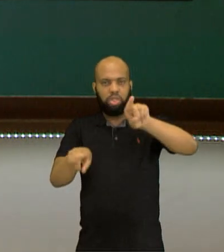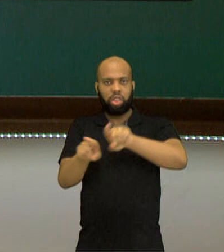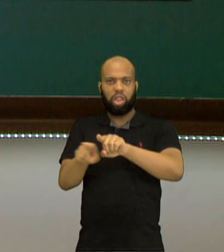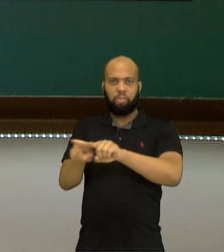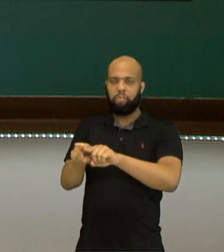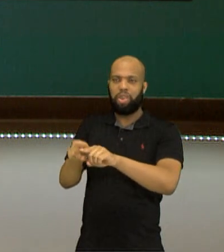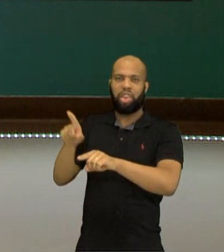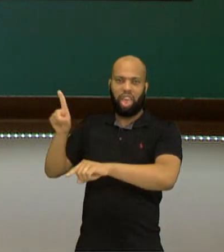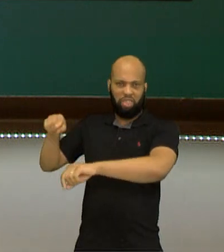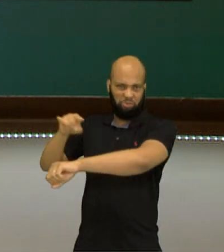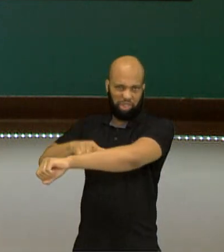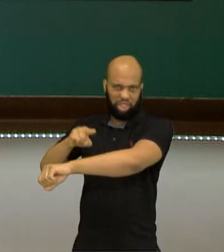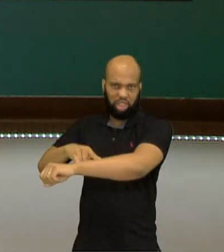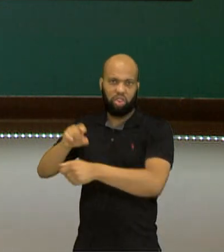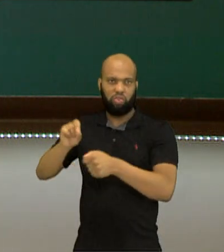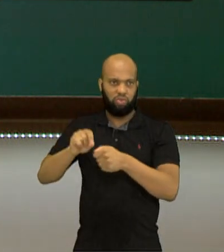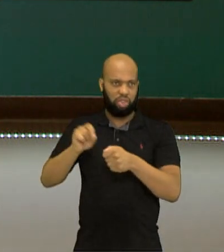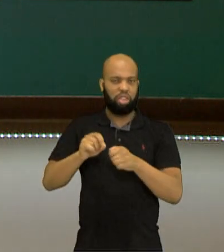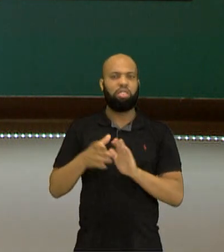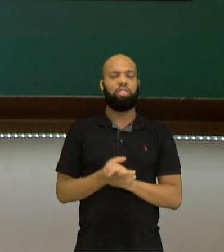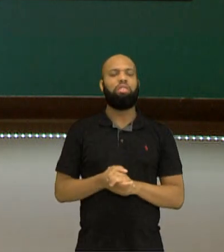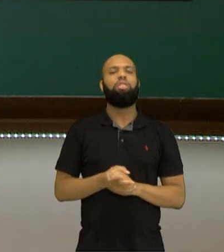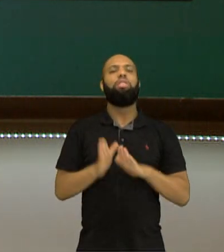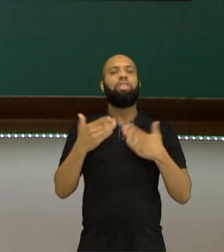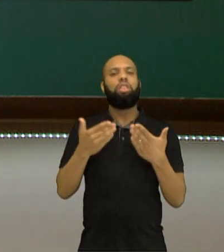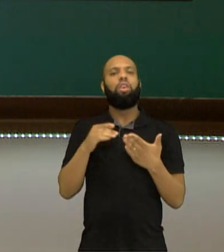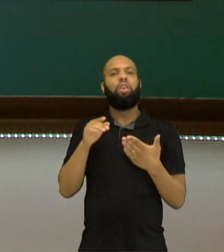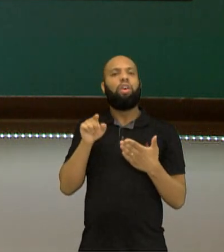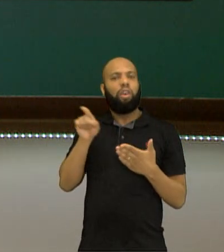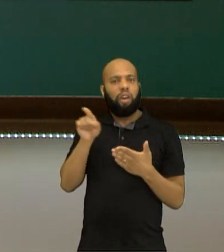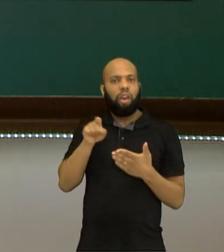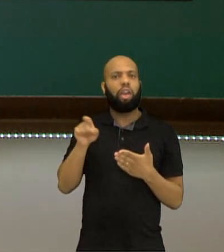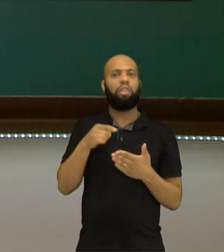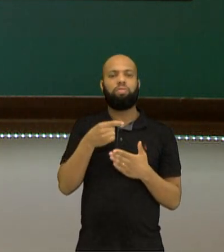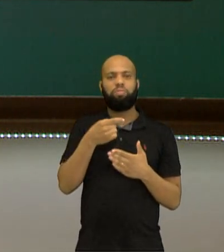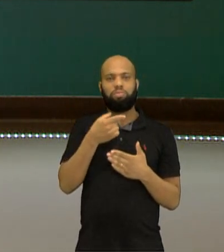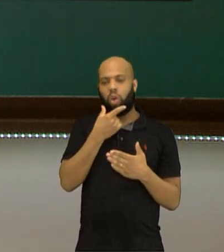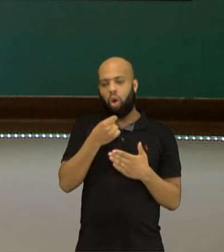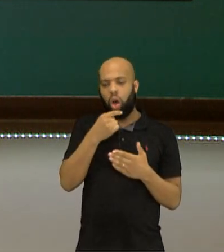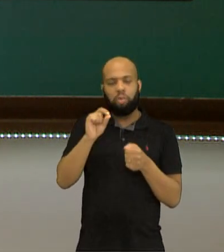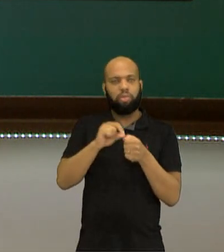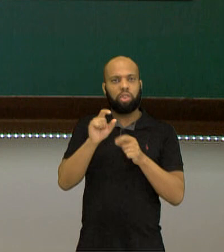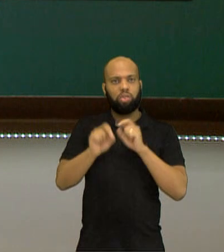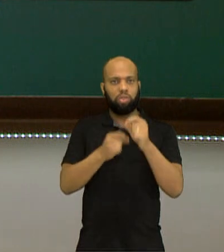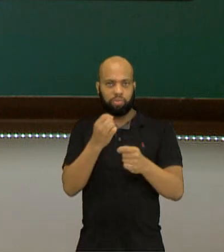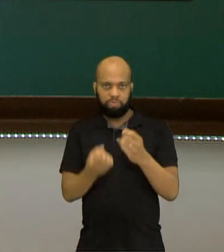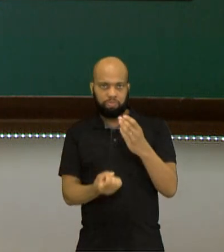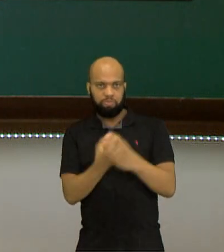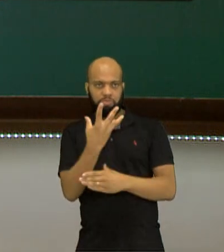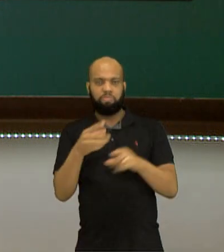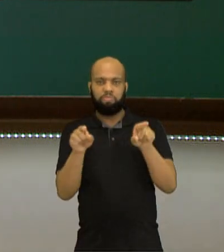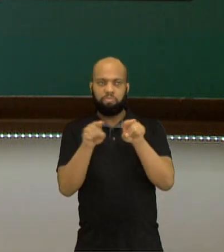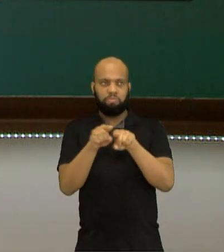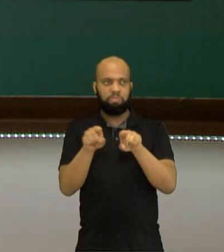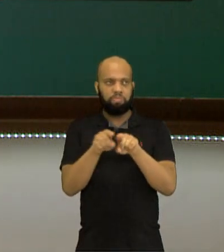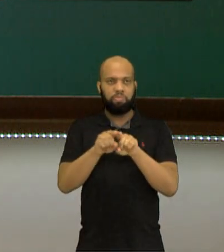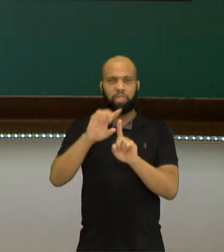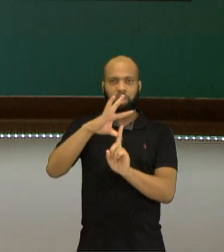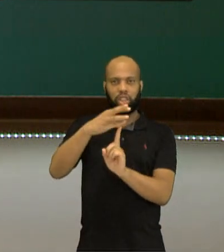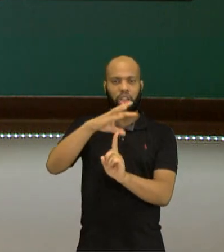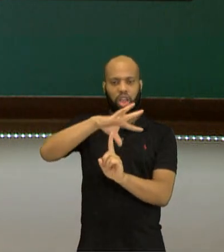não vou lembrar bem a data agora, mas Marcel Duchamp ele é o precursor dos ready-mades, né? da